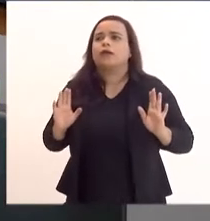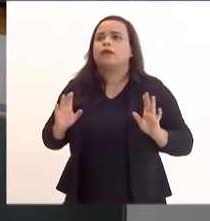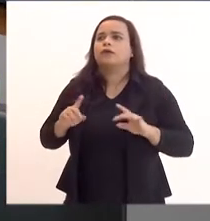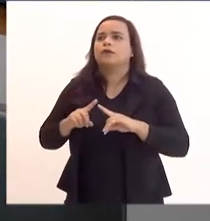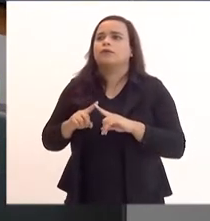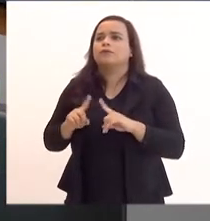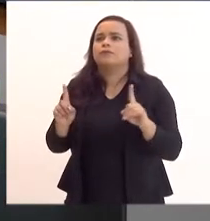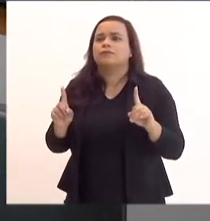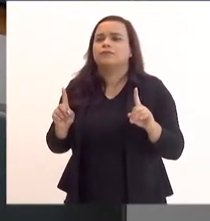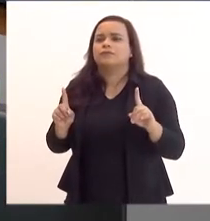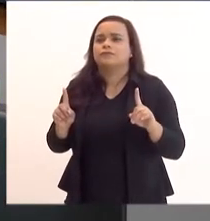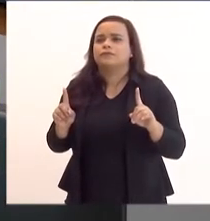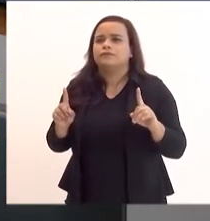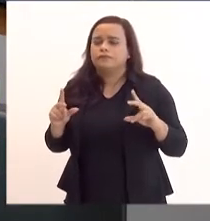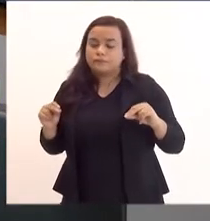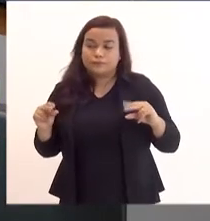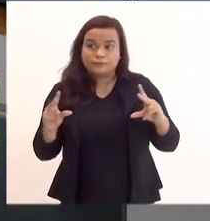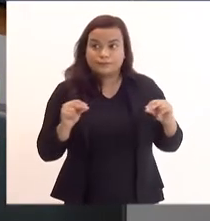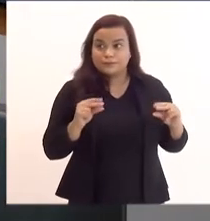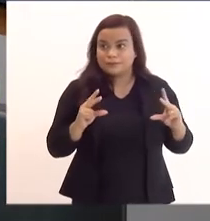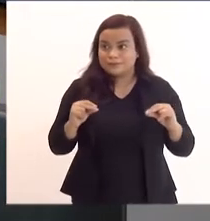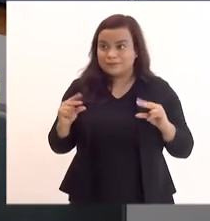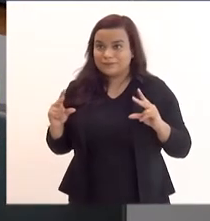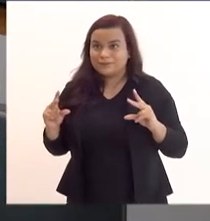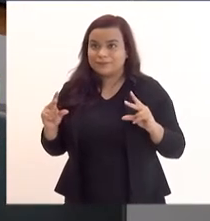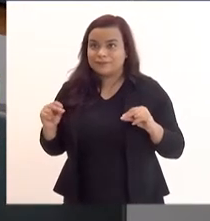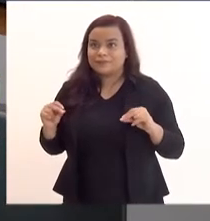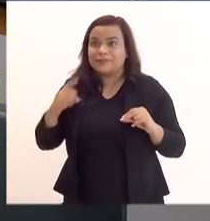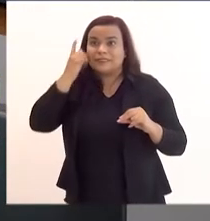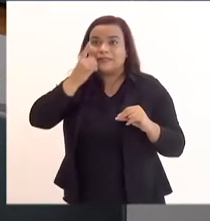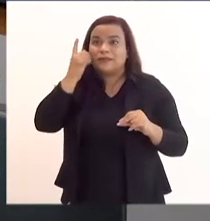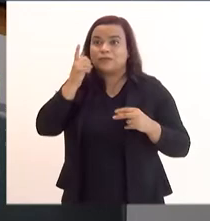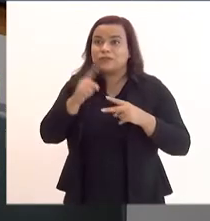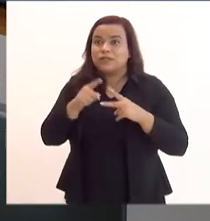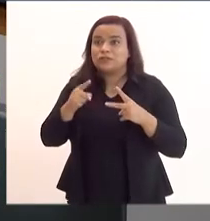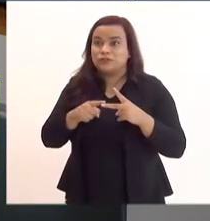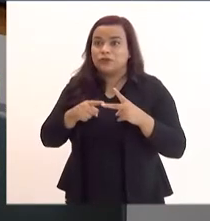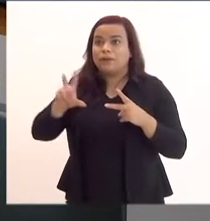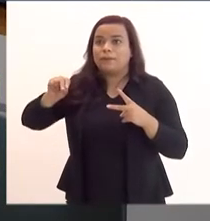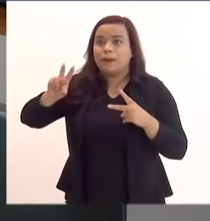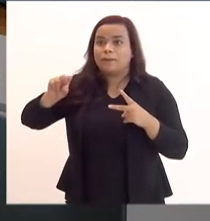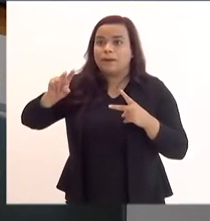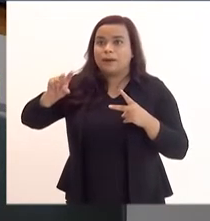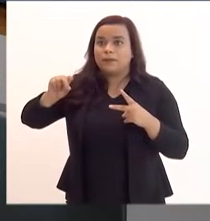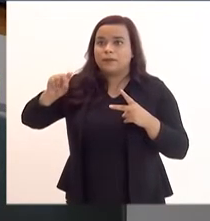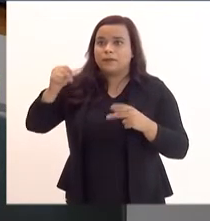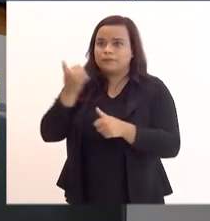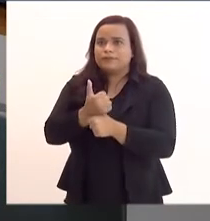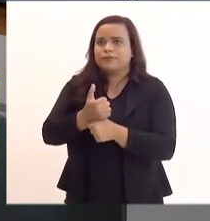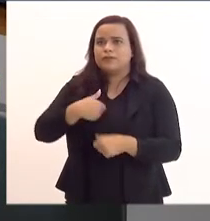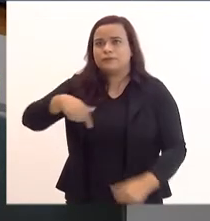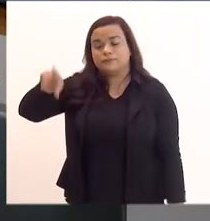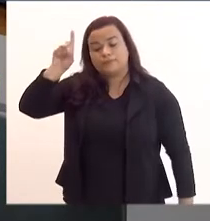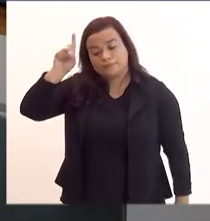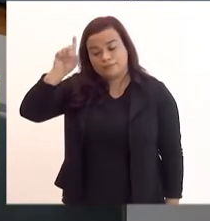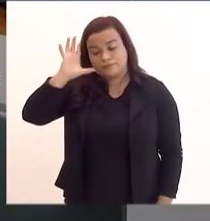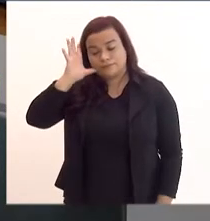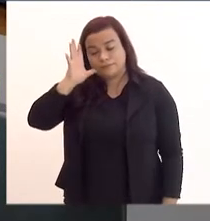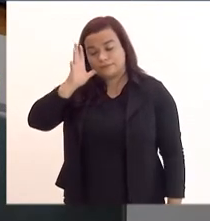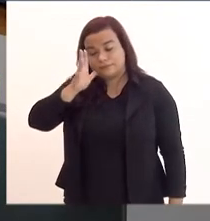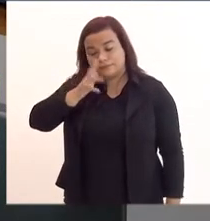mas eu já entendi seu raciocínio. É só isso. É que os outros deputados estão falando em cima da sua fala. Eu estou aqui com o dedo. Eu vou terminar e passo a